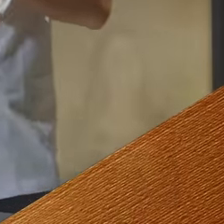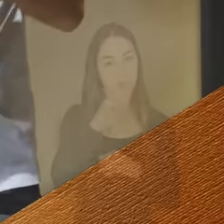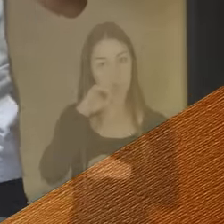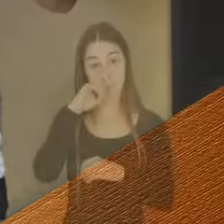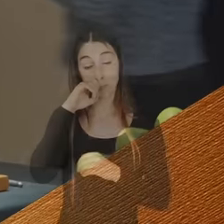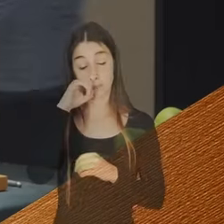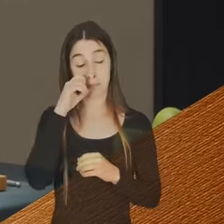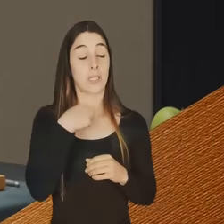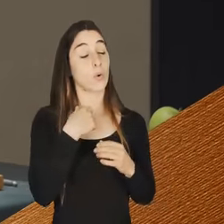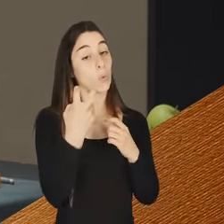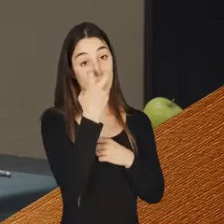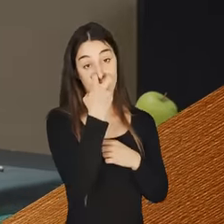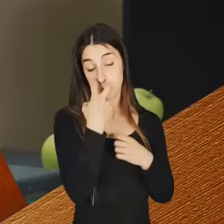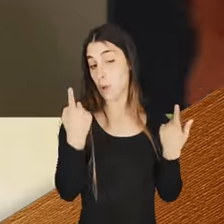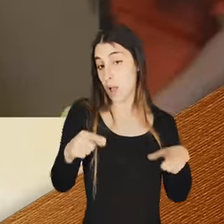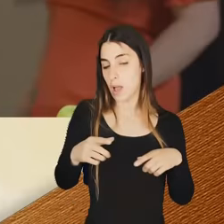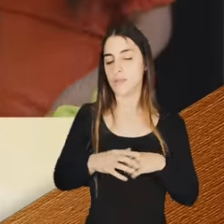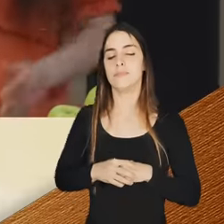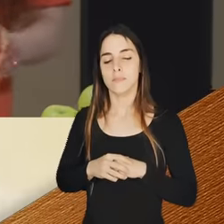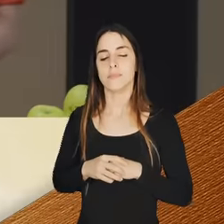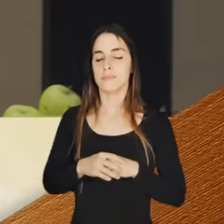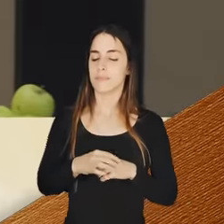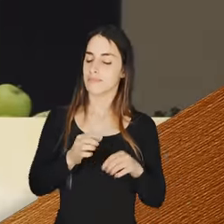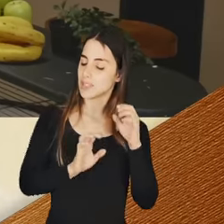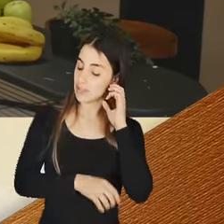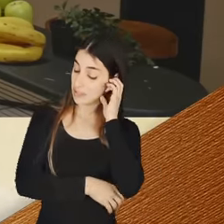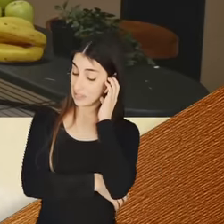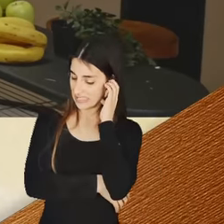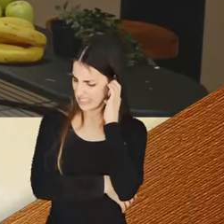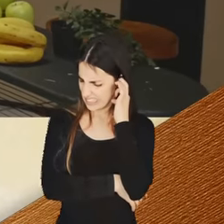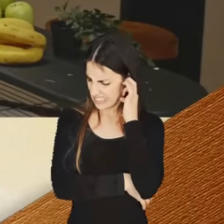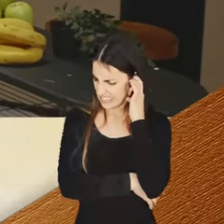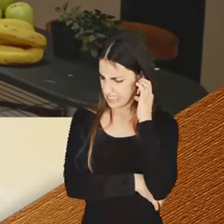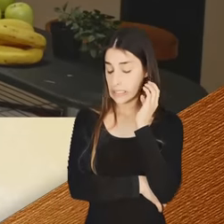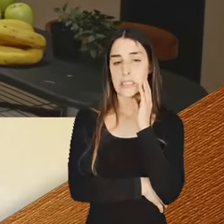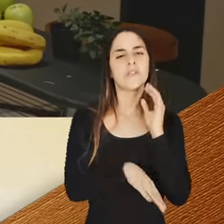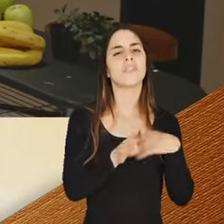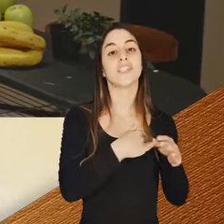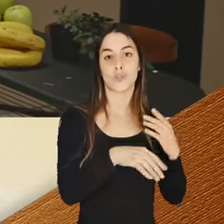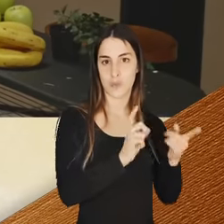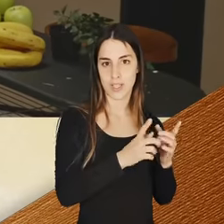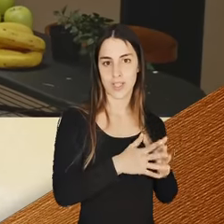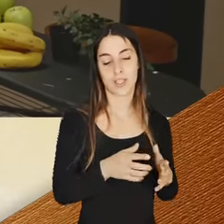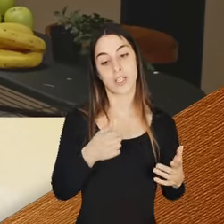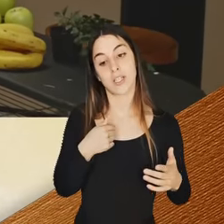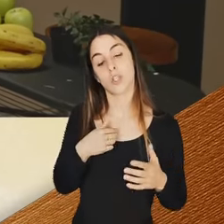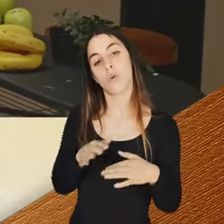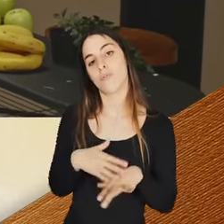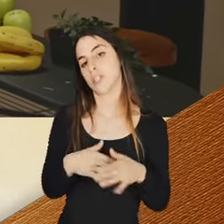Ai, que eu estou tão curioso. Estou curioso, não Ricardo. Não estejas, porque aquilo... O que é que tu fizeste? Eu cozi